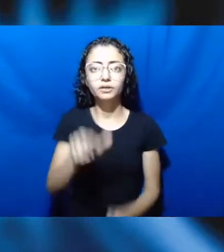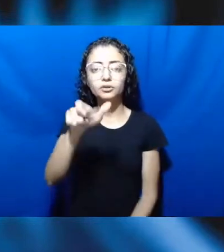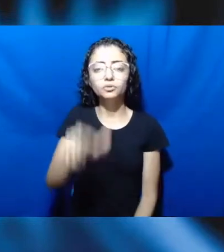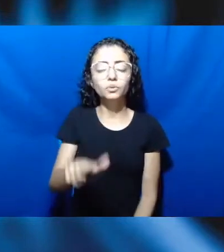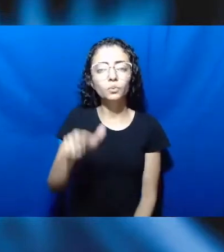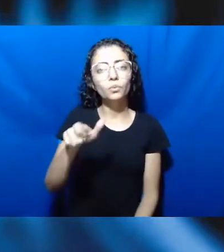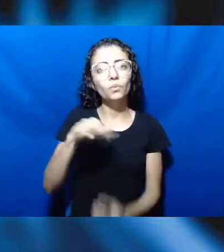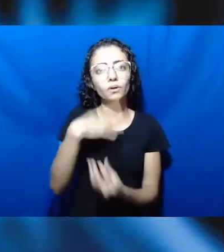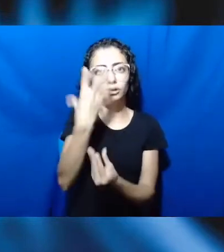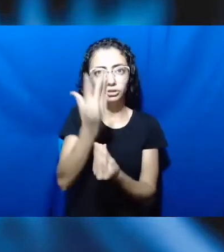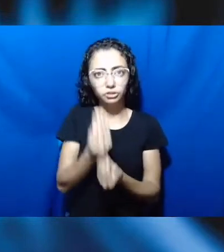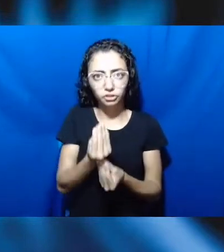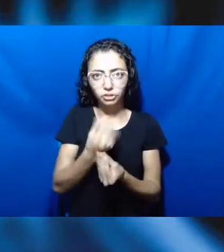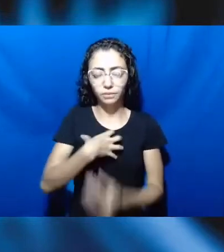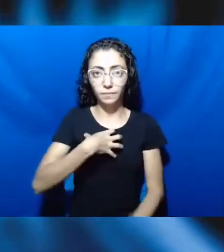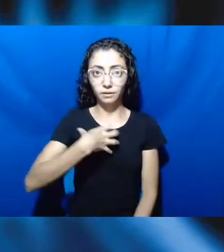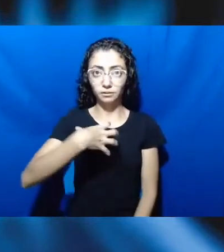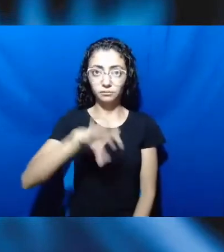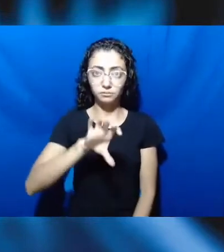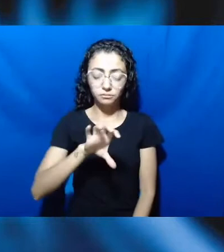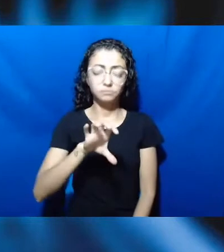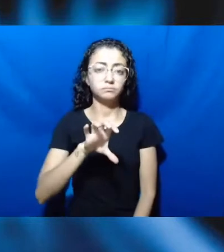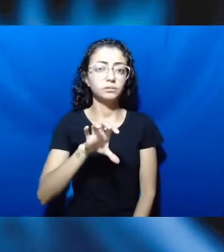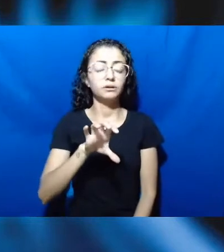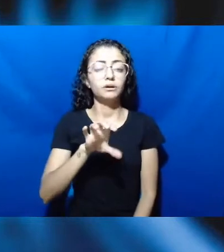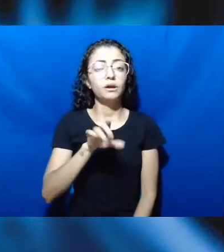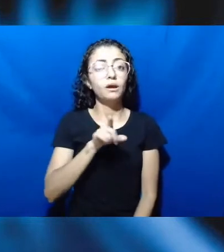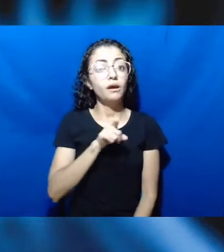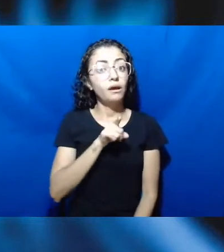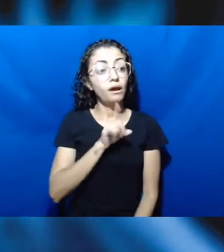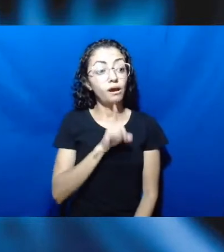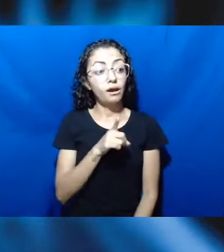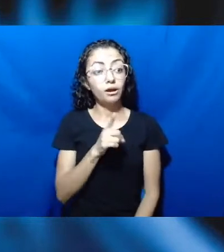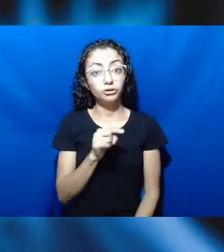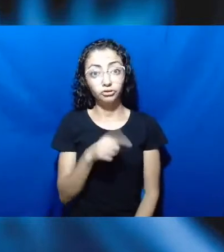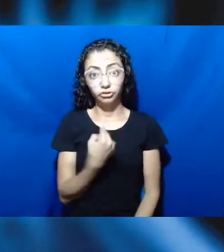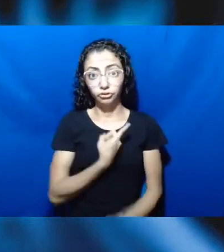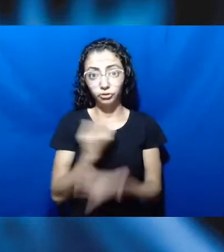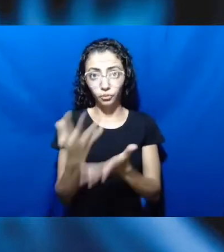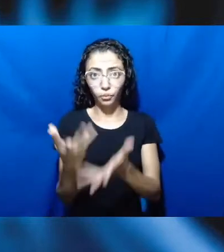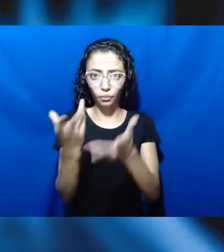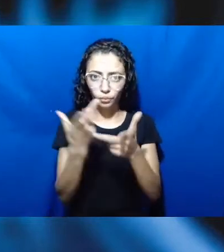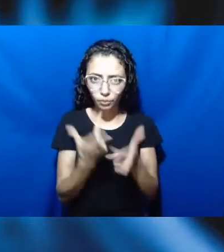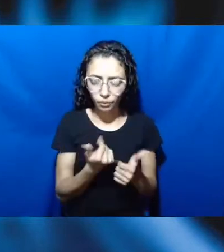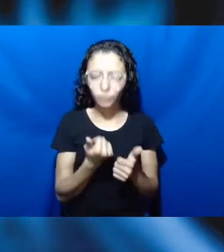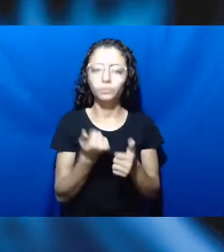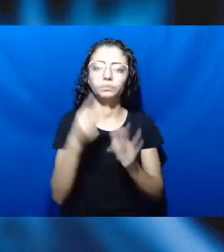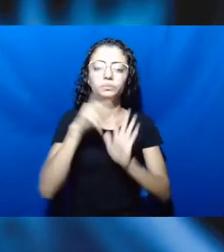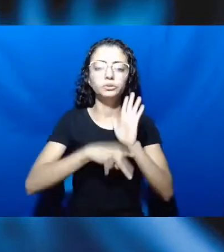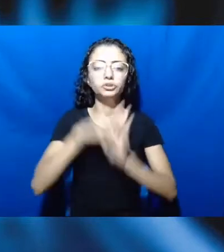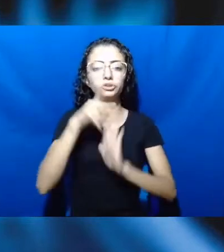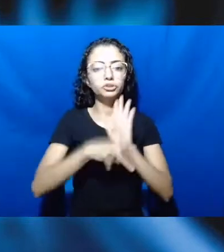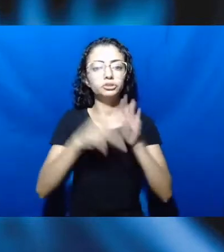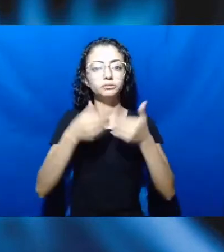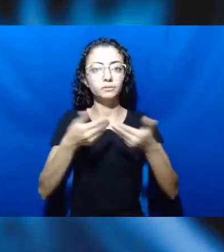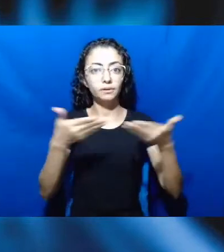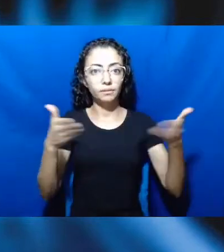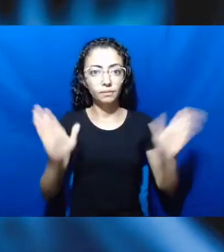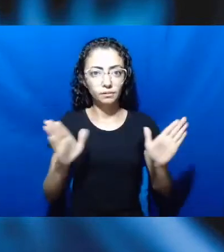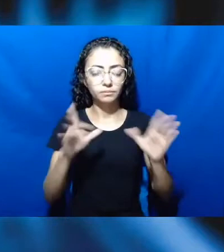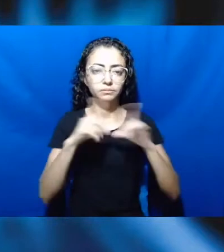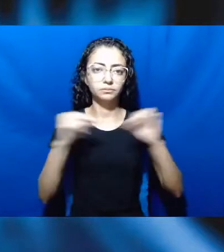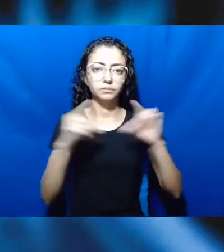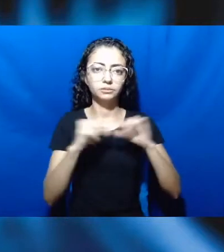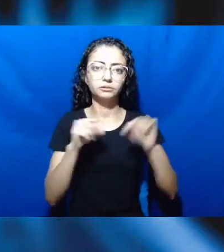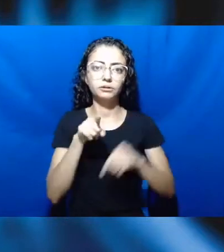né, foi convidado por nós, do Projeto Aberto, Brasília, e ele escolheu trabalhar com o Museu do